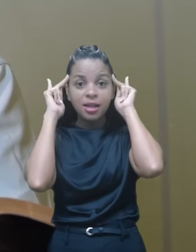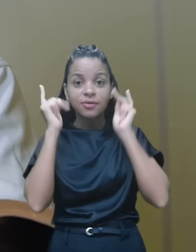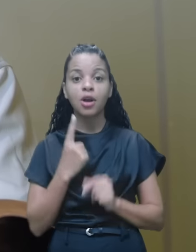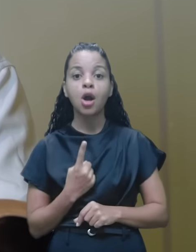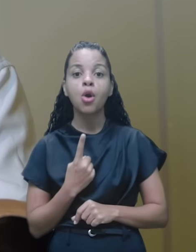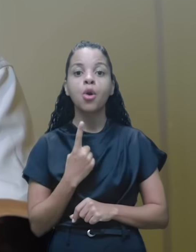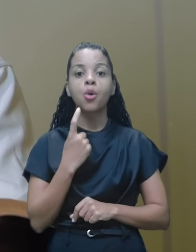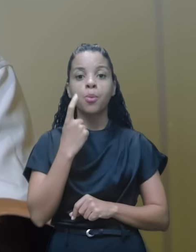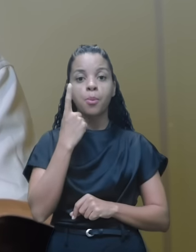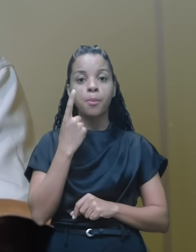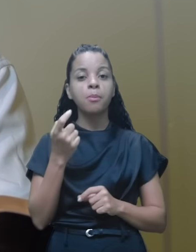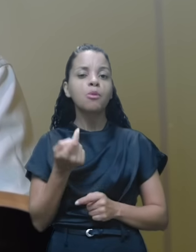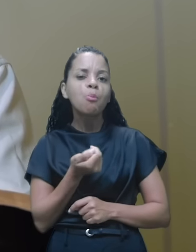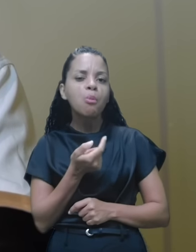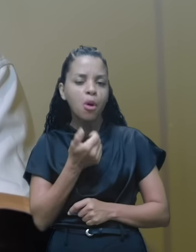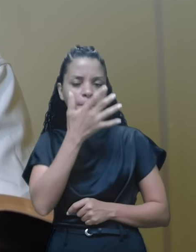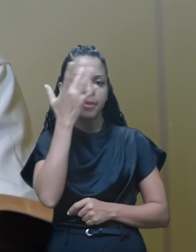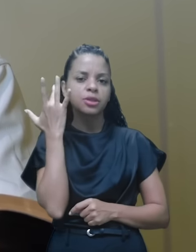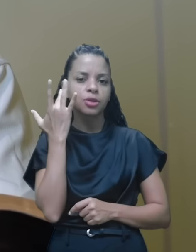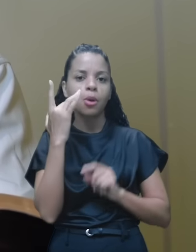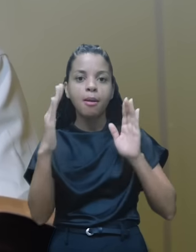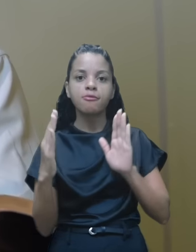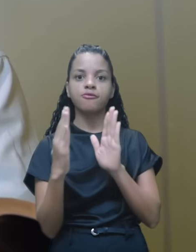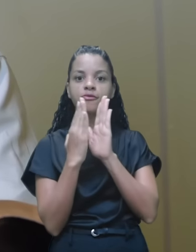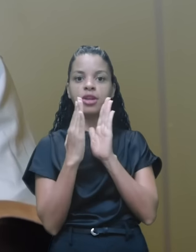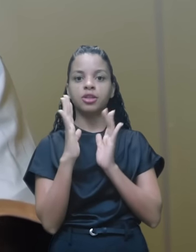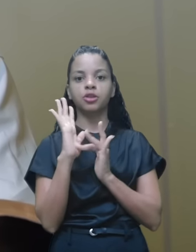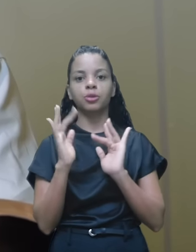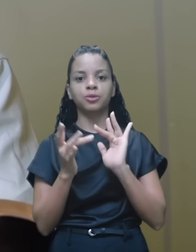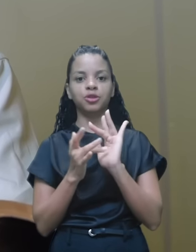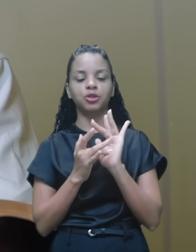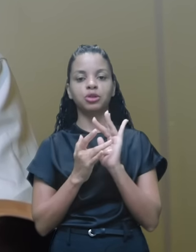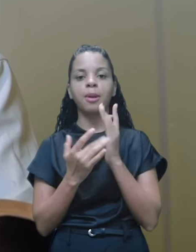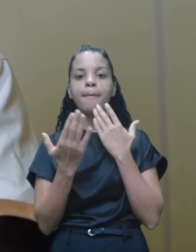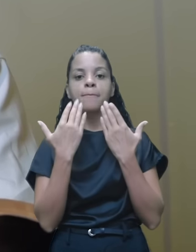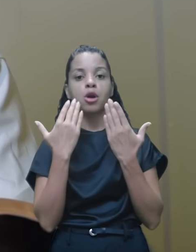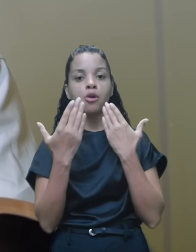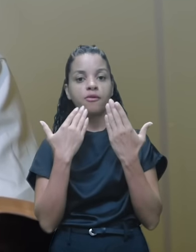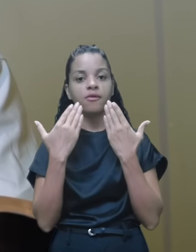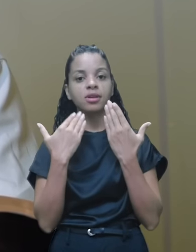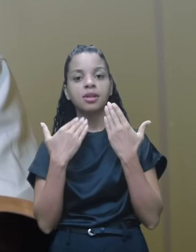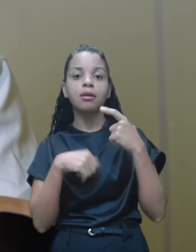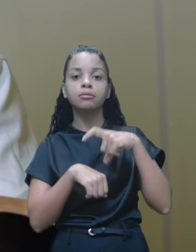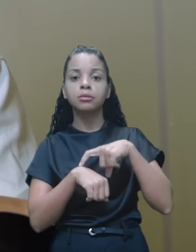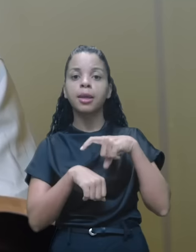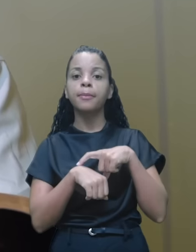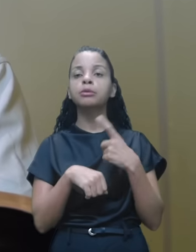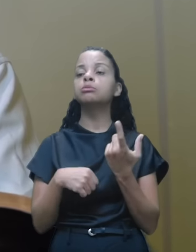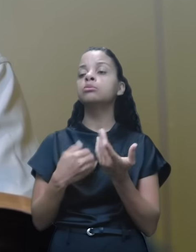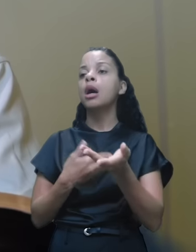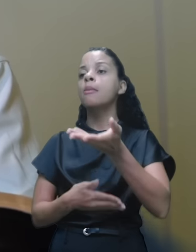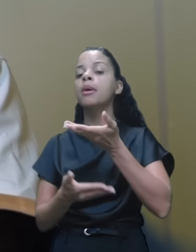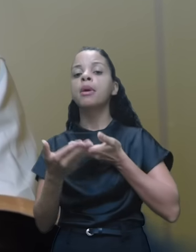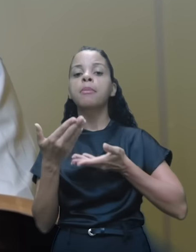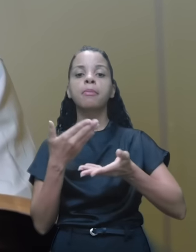a sós com Jesus. A Bíblia não vai nos apresentar por quanto tempo, mas o tempo suficiente para ter esse